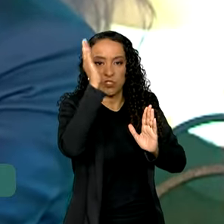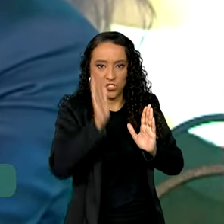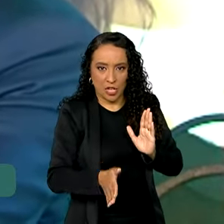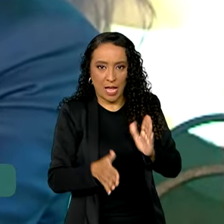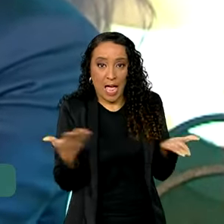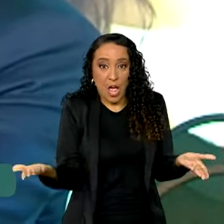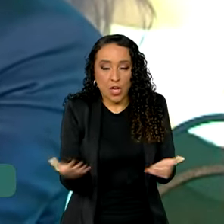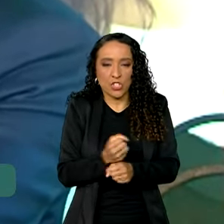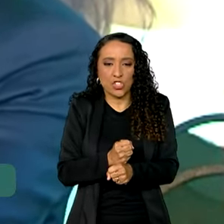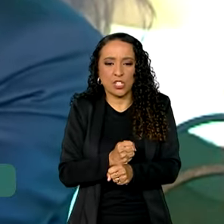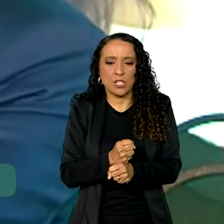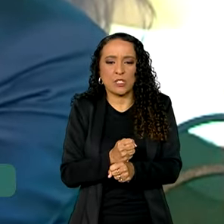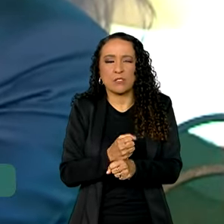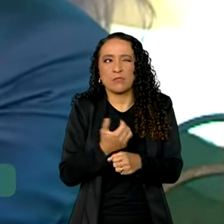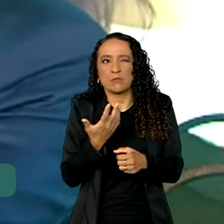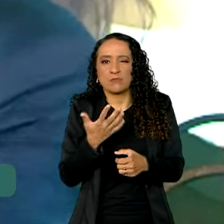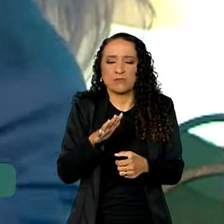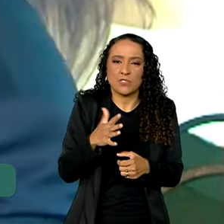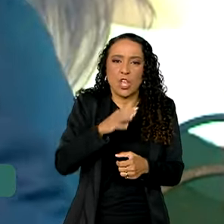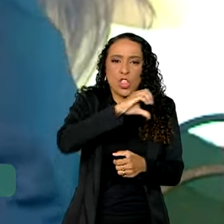Esse ano chegou